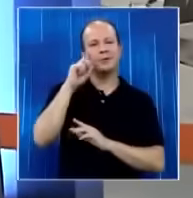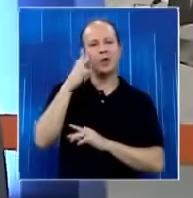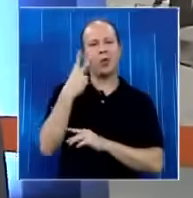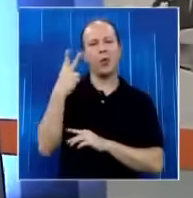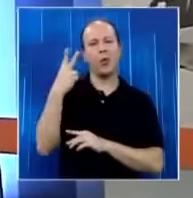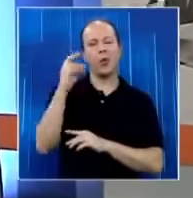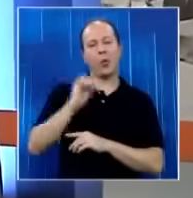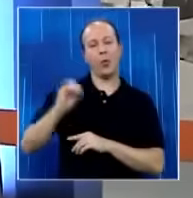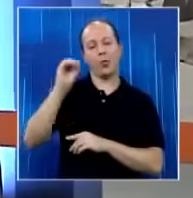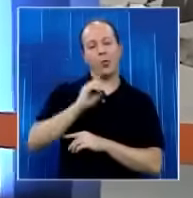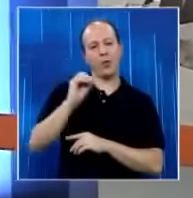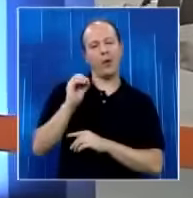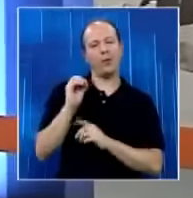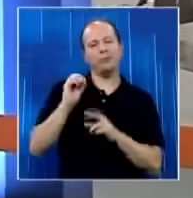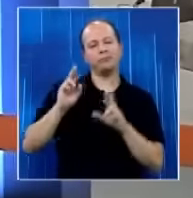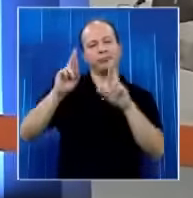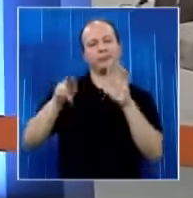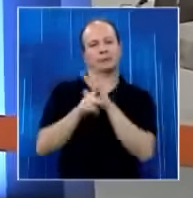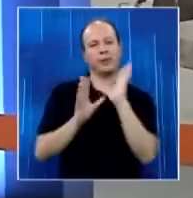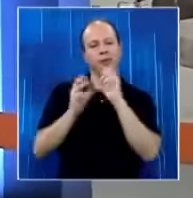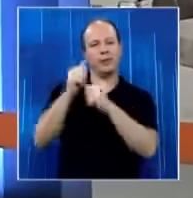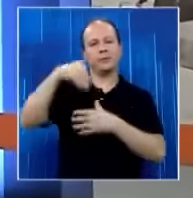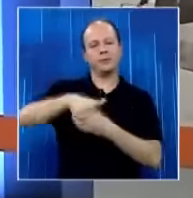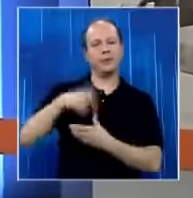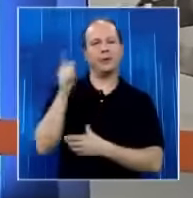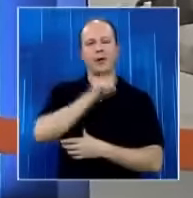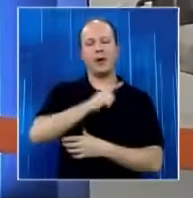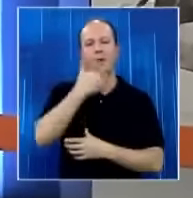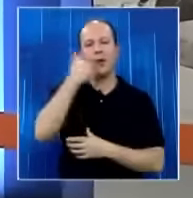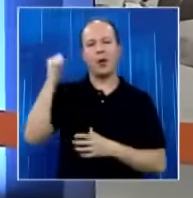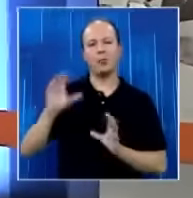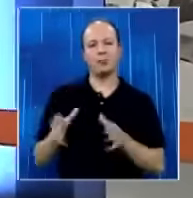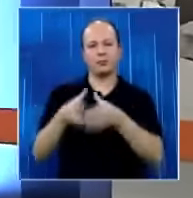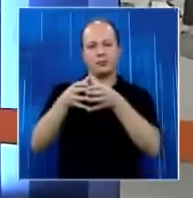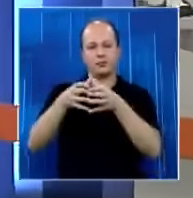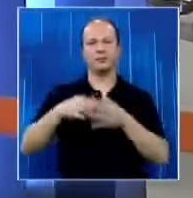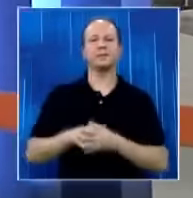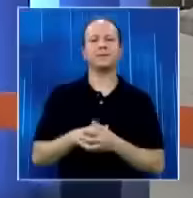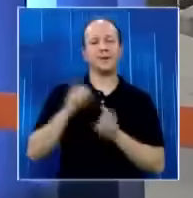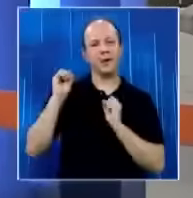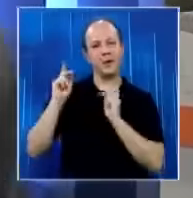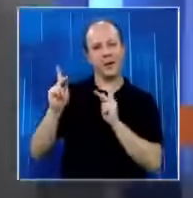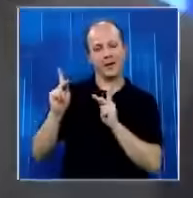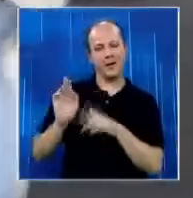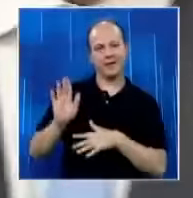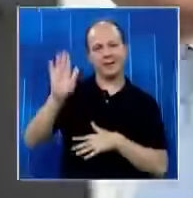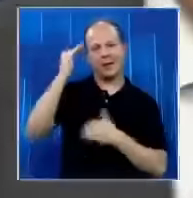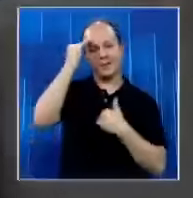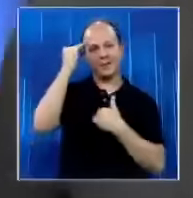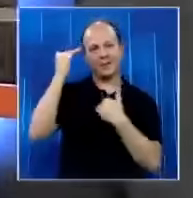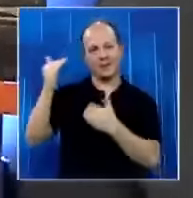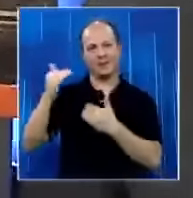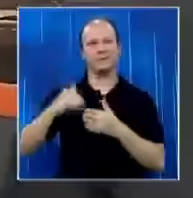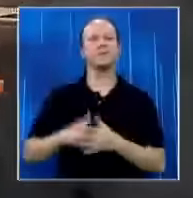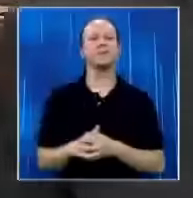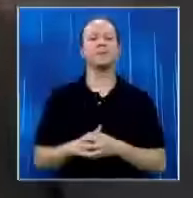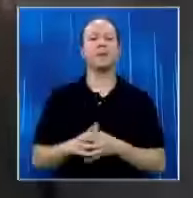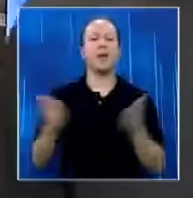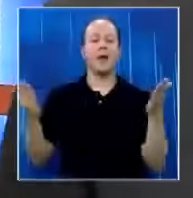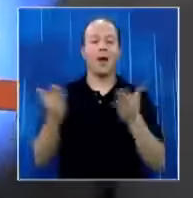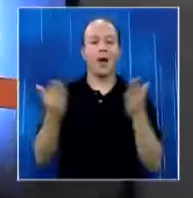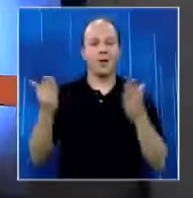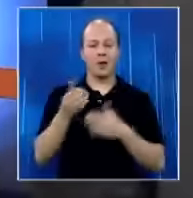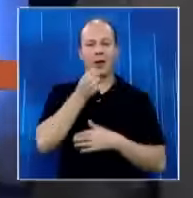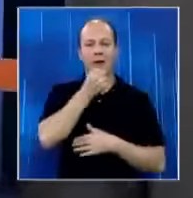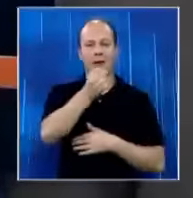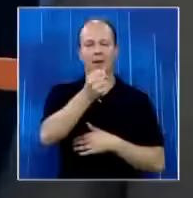E eu conto com todos os eleitores da cidade de São Paulo para a gente fazer uma gestão em conjunto. Ok, candidato. Muito obrigada. Vamos agora